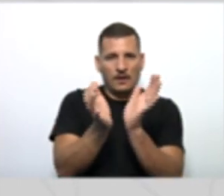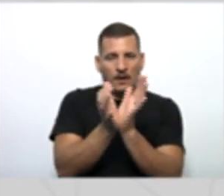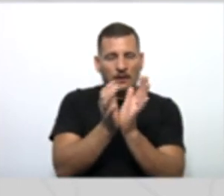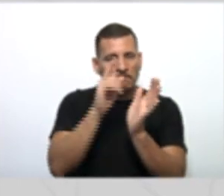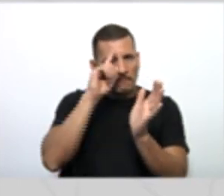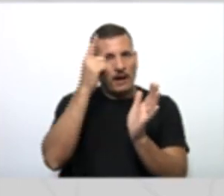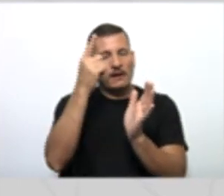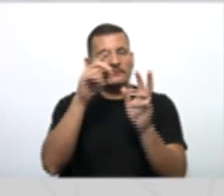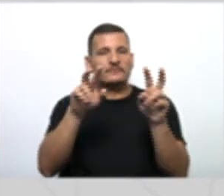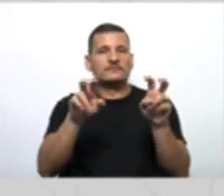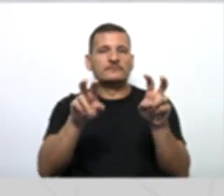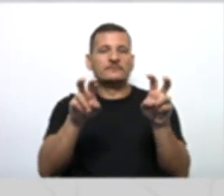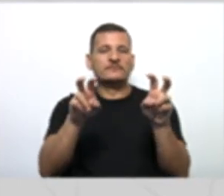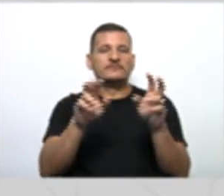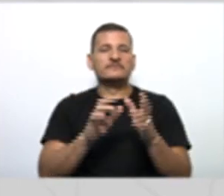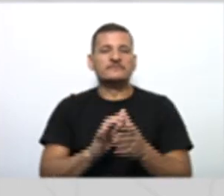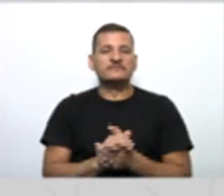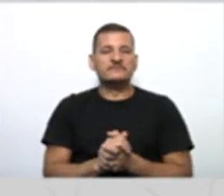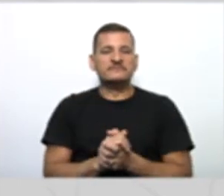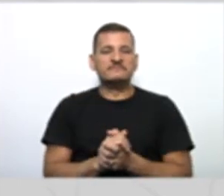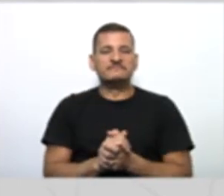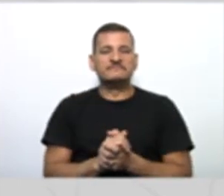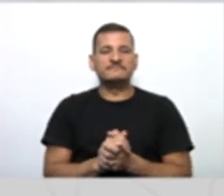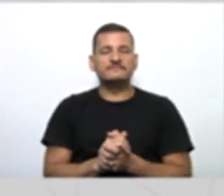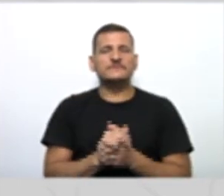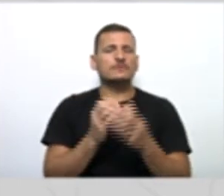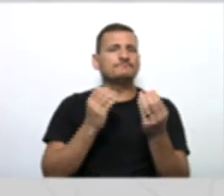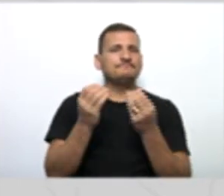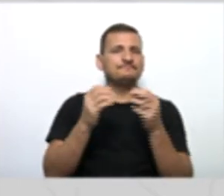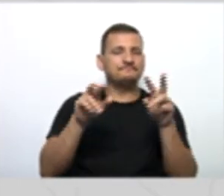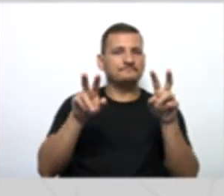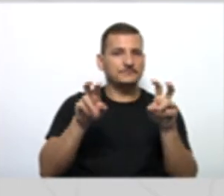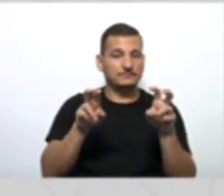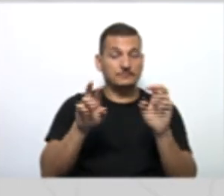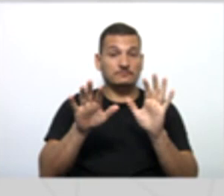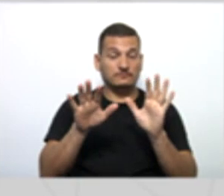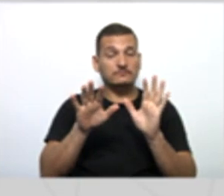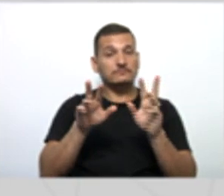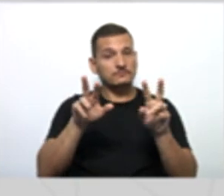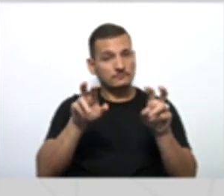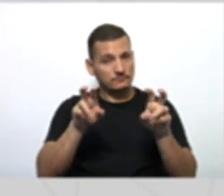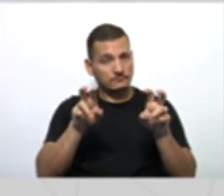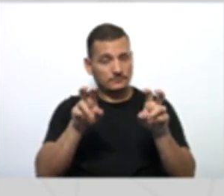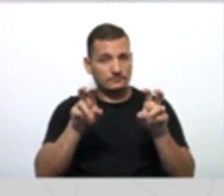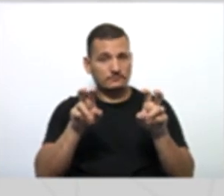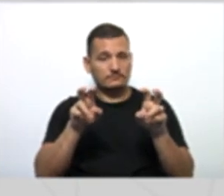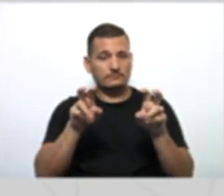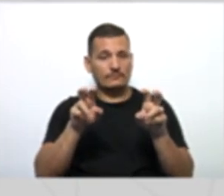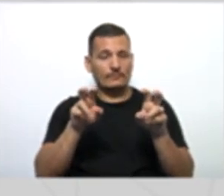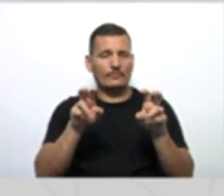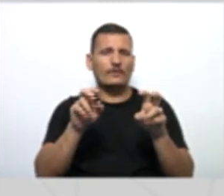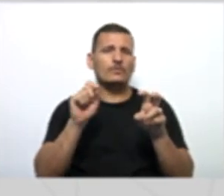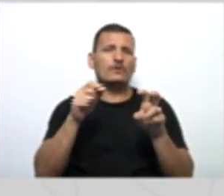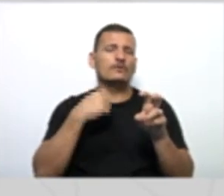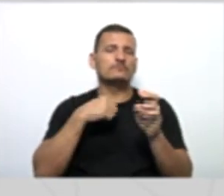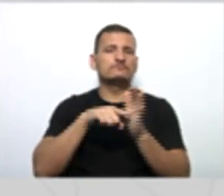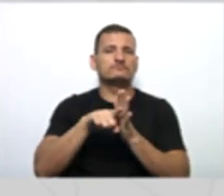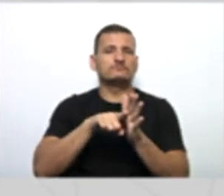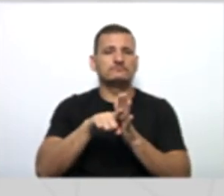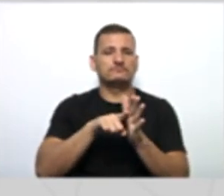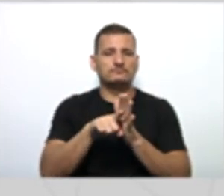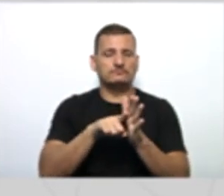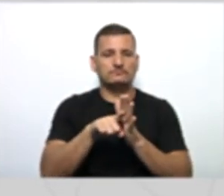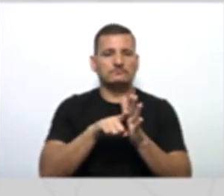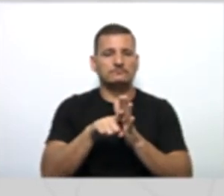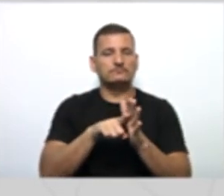tema. Poderia ficar como? Tema é sempre algo, é o assunto que eu vou pesquisar.